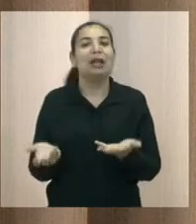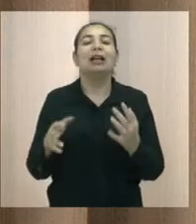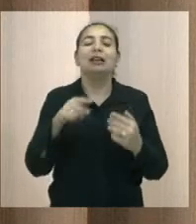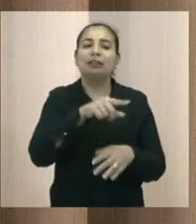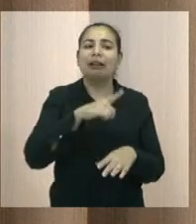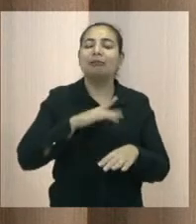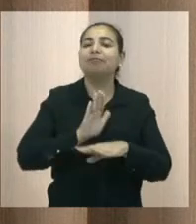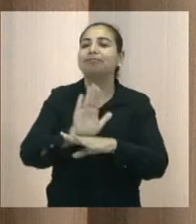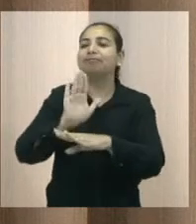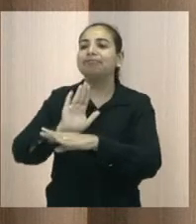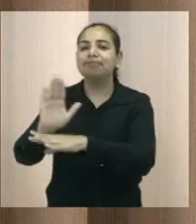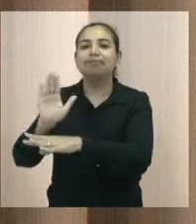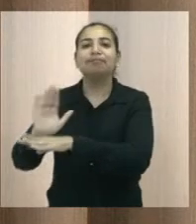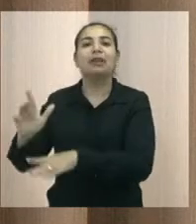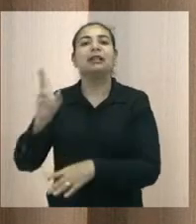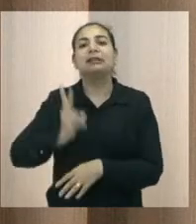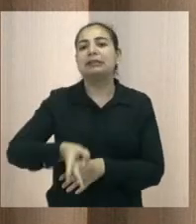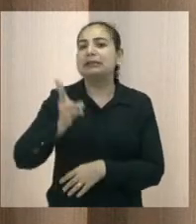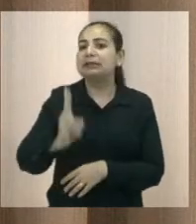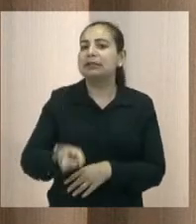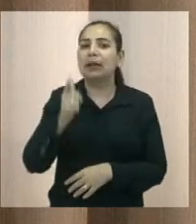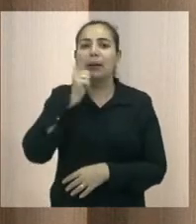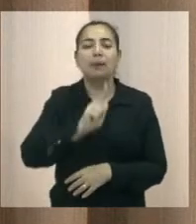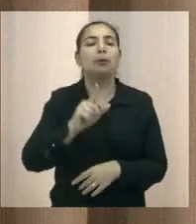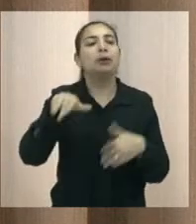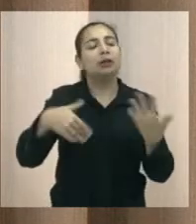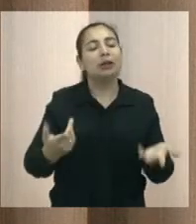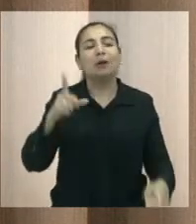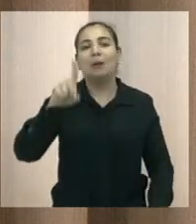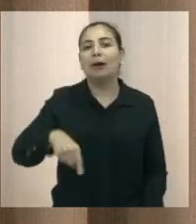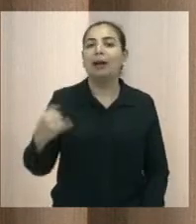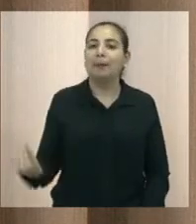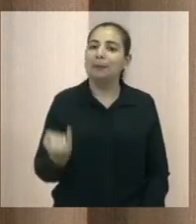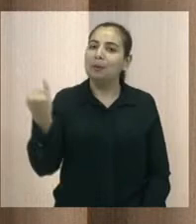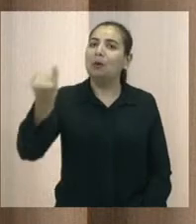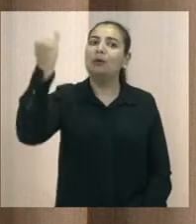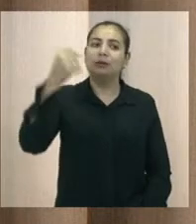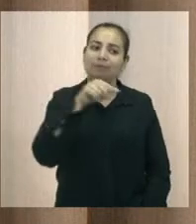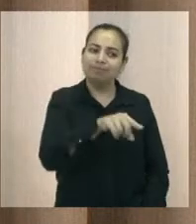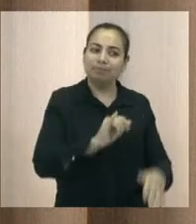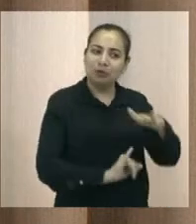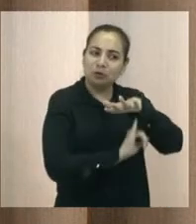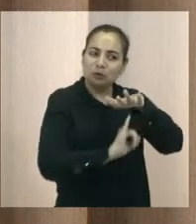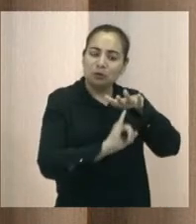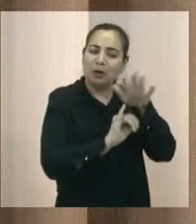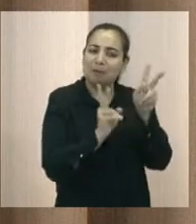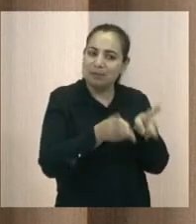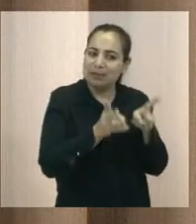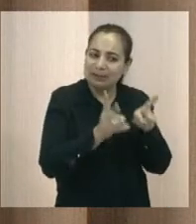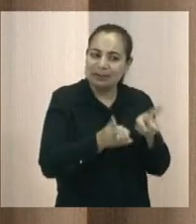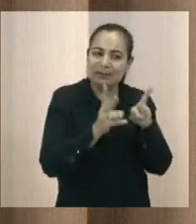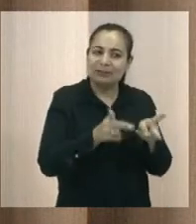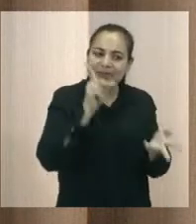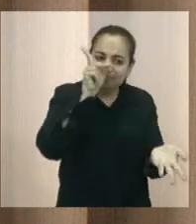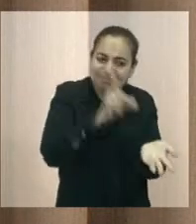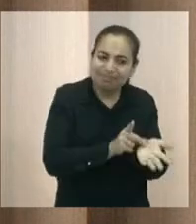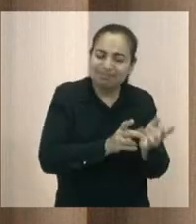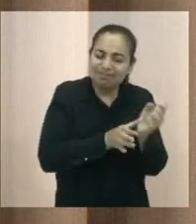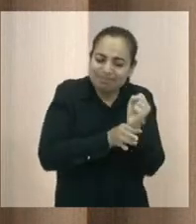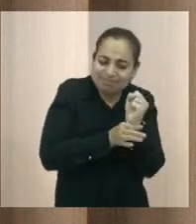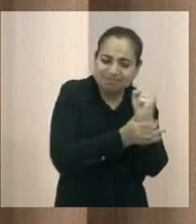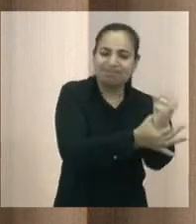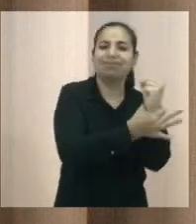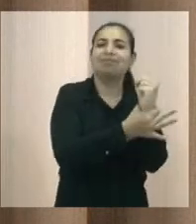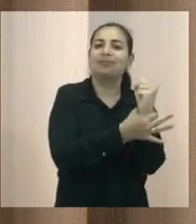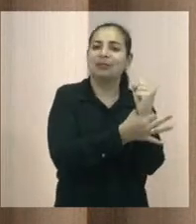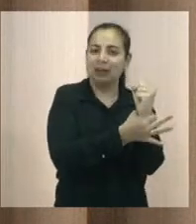realmente inegável, assim, é fundamental que a gente possa ter essa instituição cada vez mais fortalecida, né? Com um maior